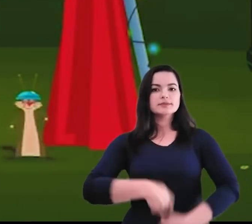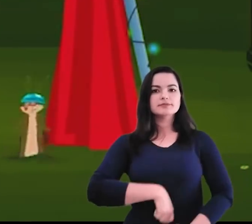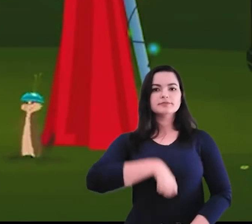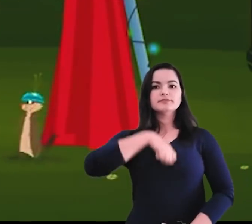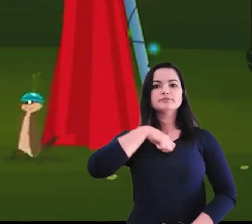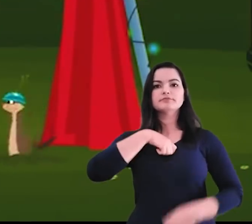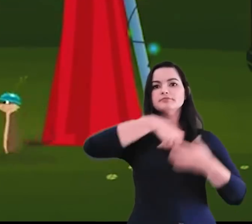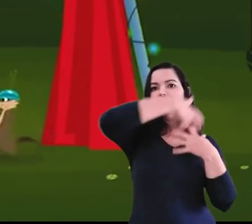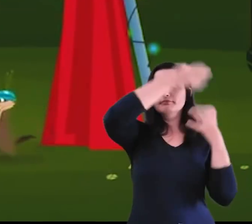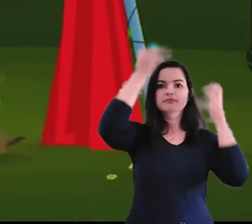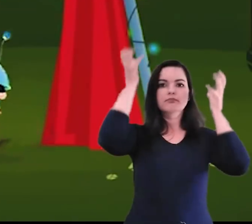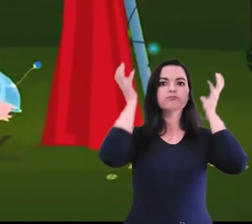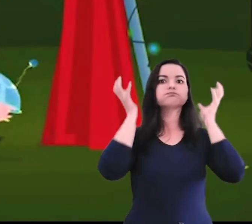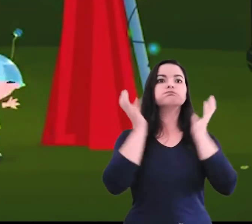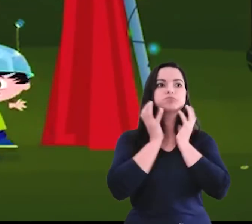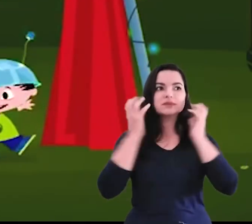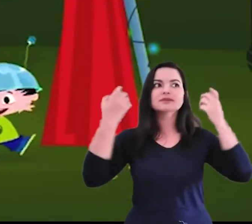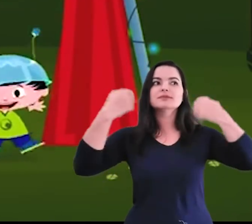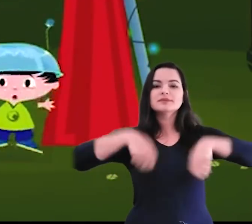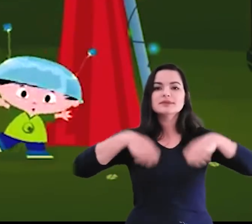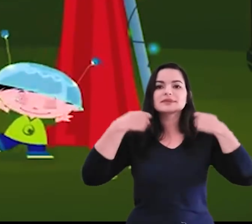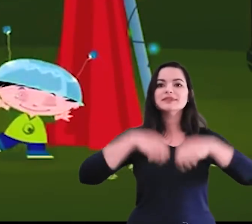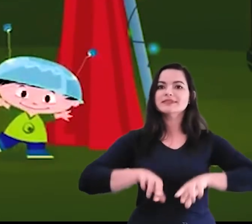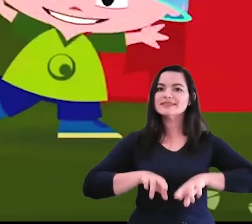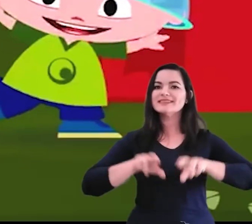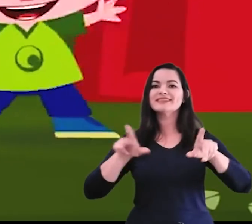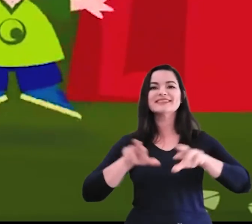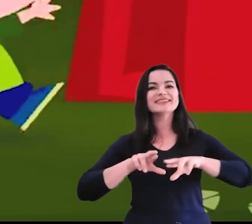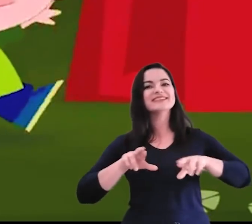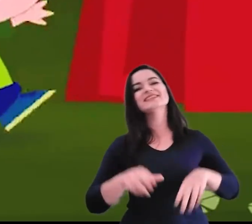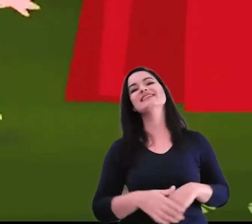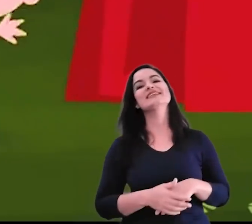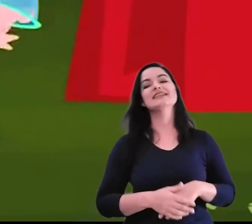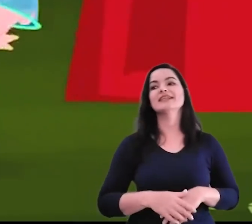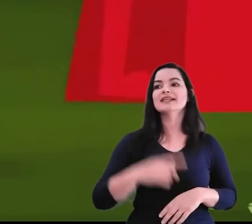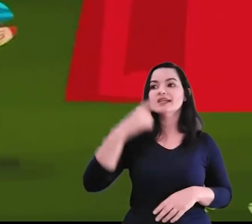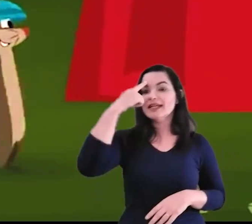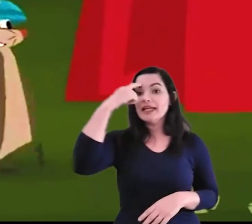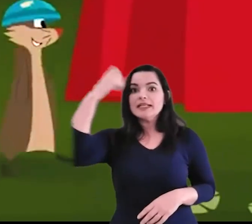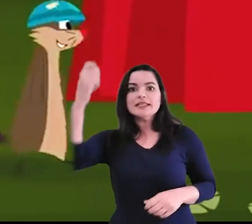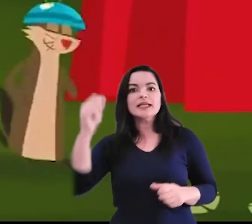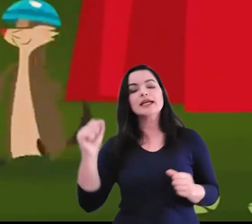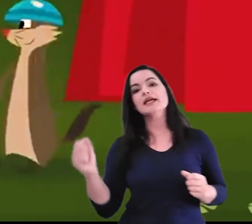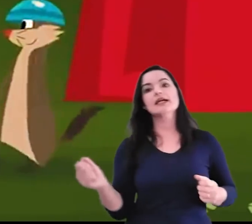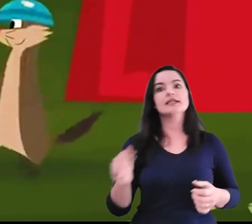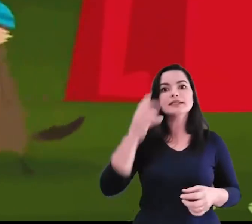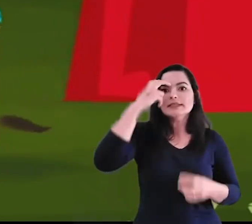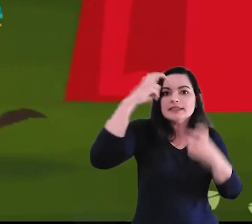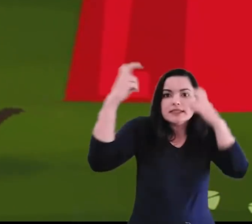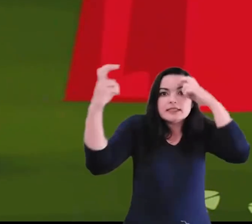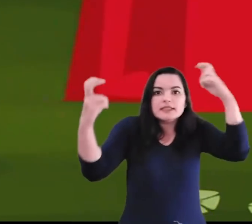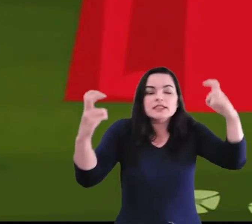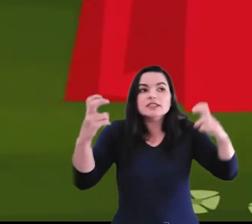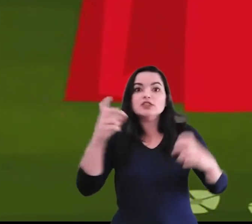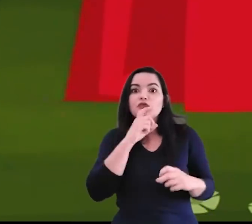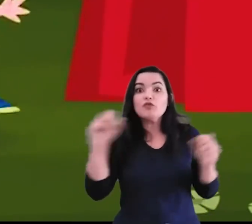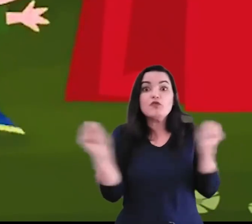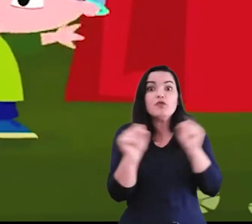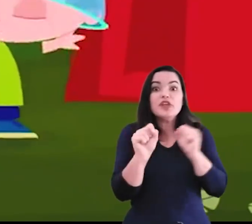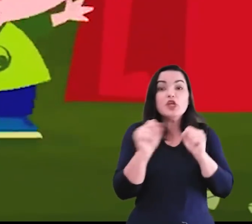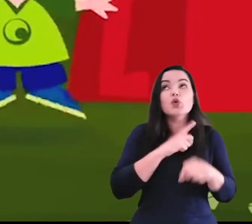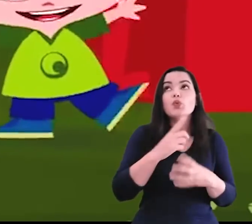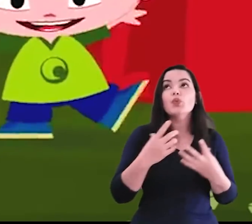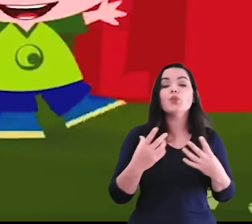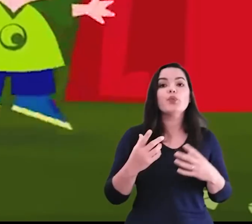Aqui seu traje é espacial. Ideia de gênio, já que além do frio em Marte não